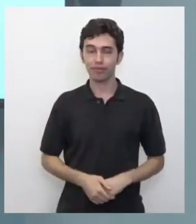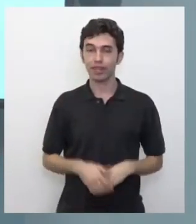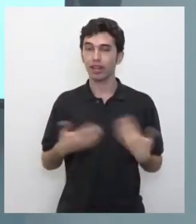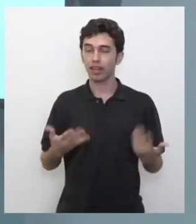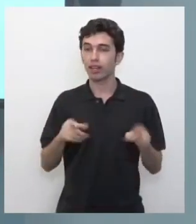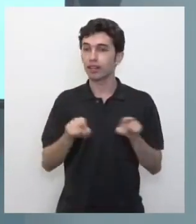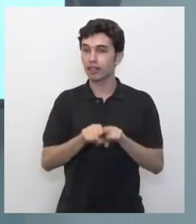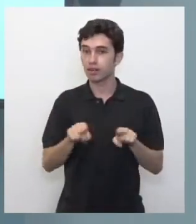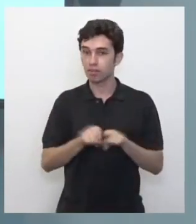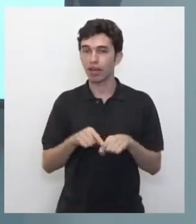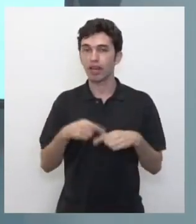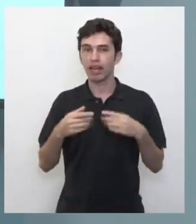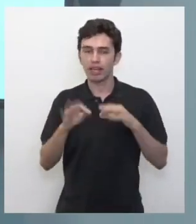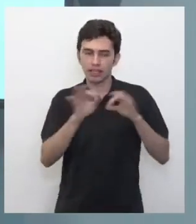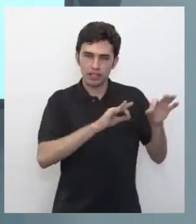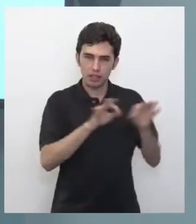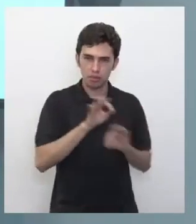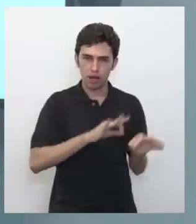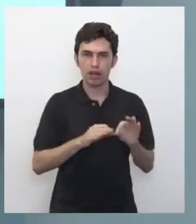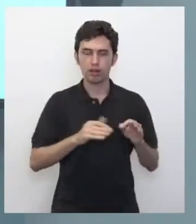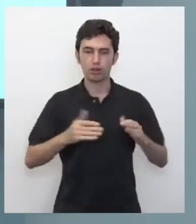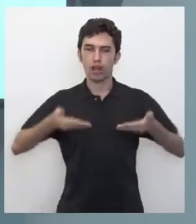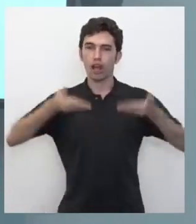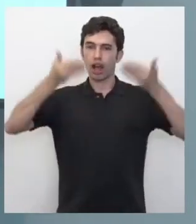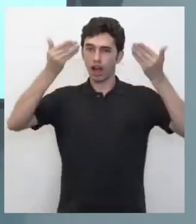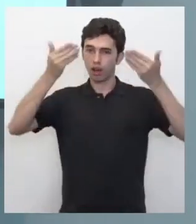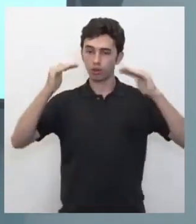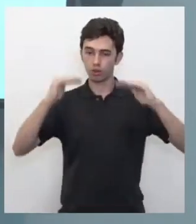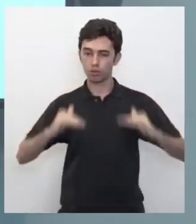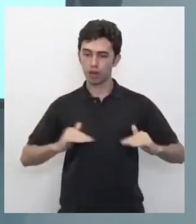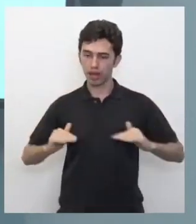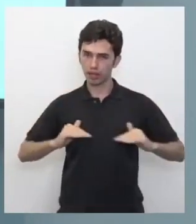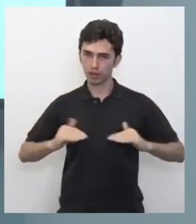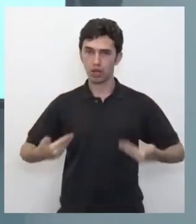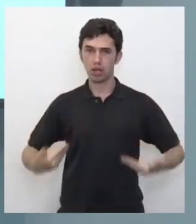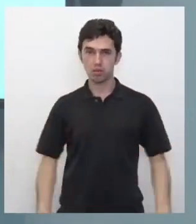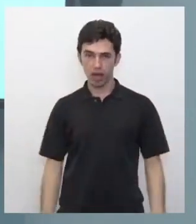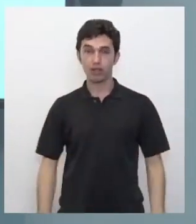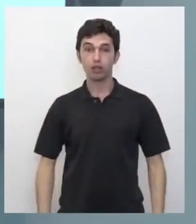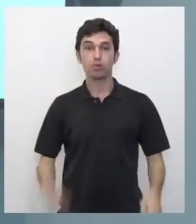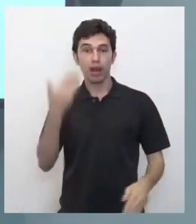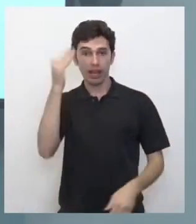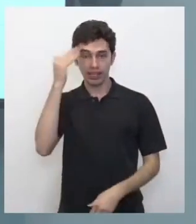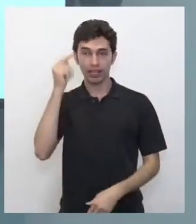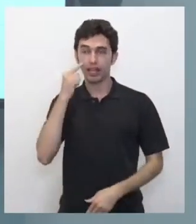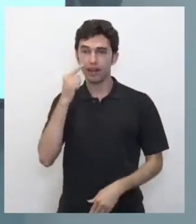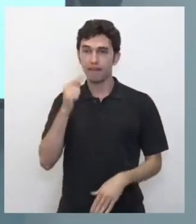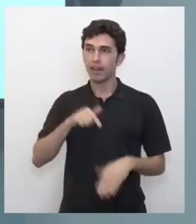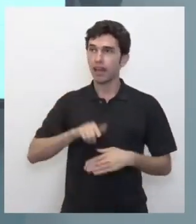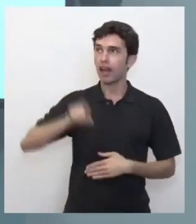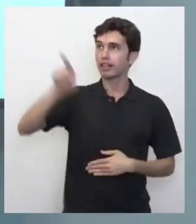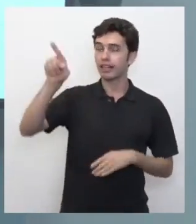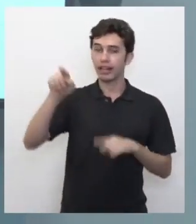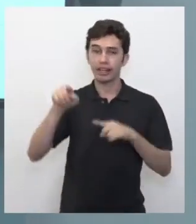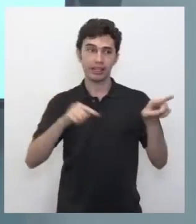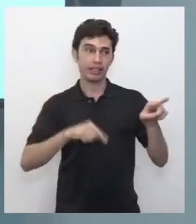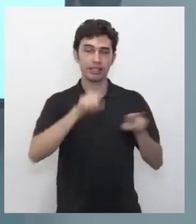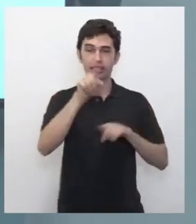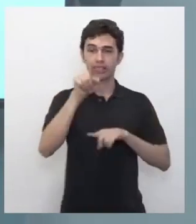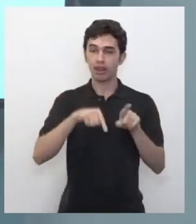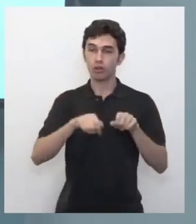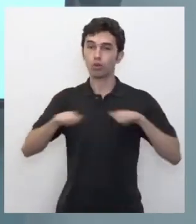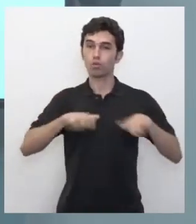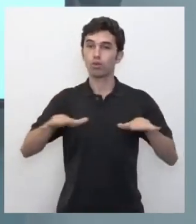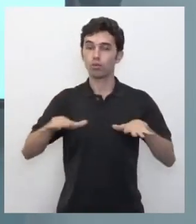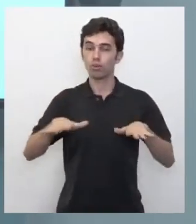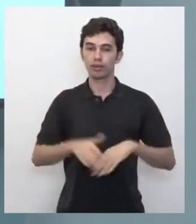questão também dos planos alto, médio e baixo, justamente para que a gente veja a direção do movimento. Então, a direção, tá, eu